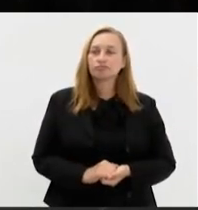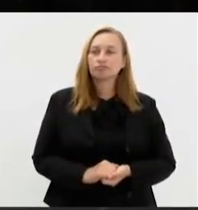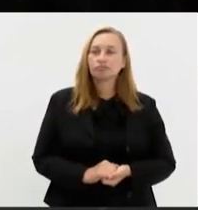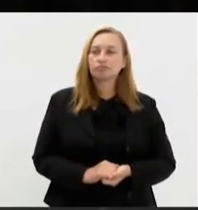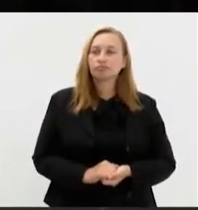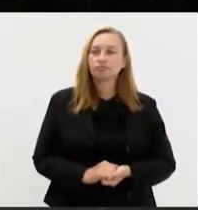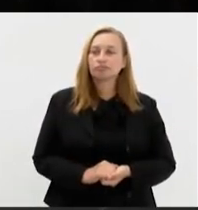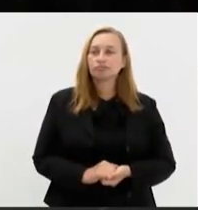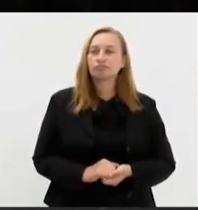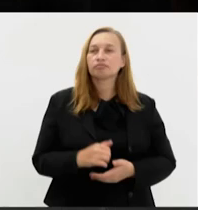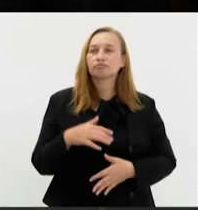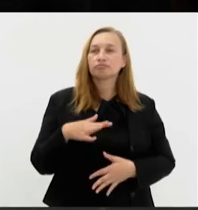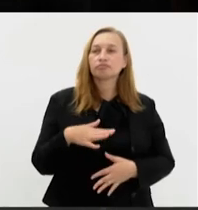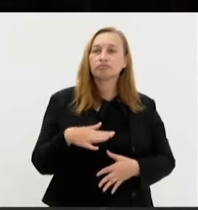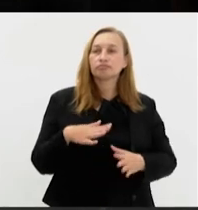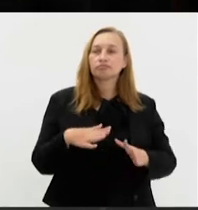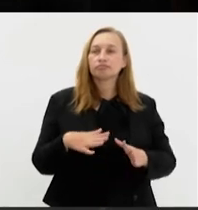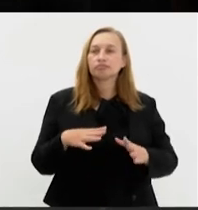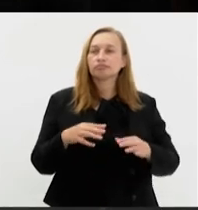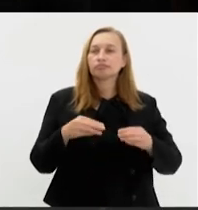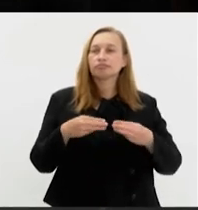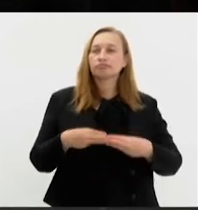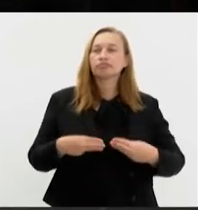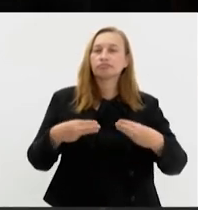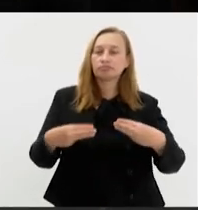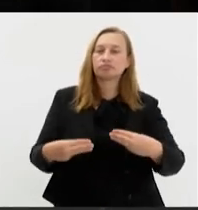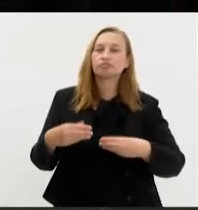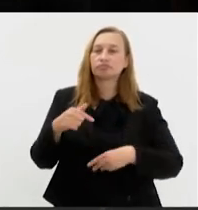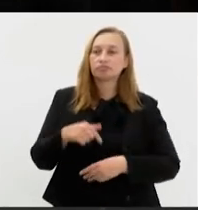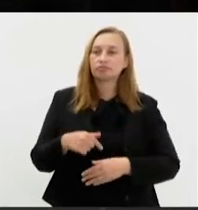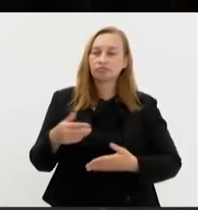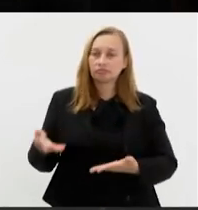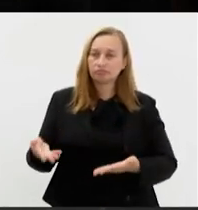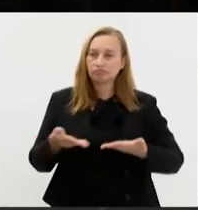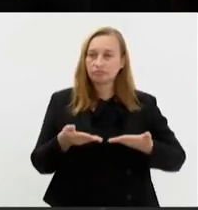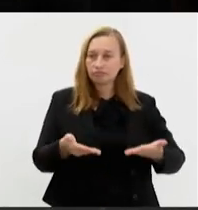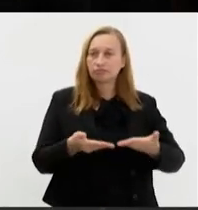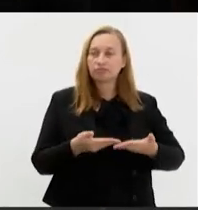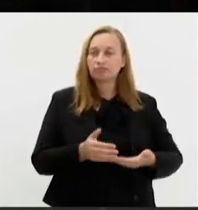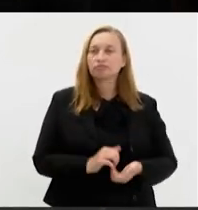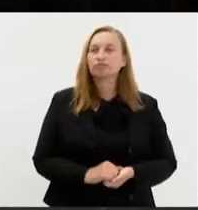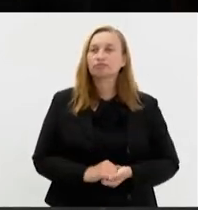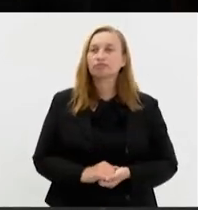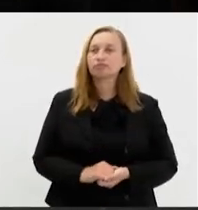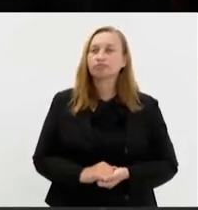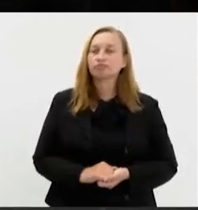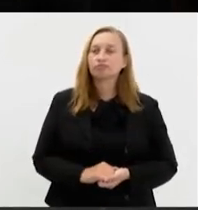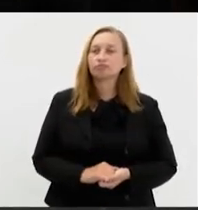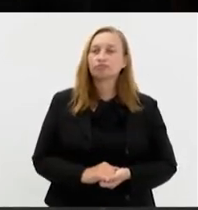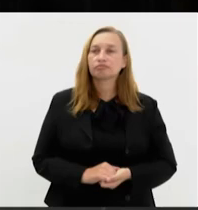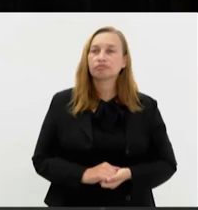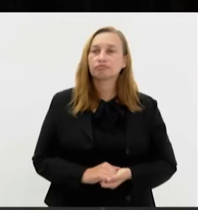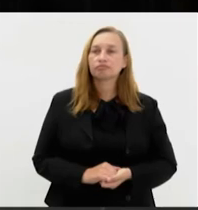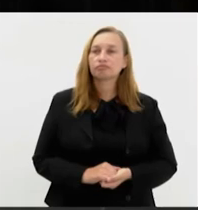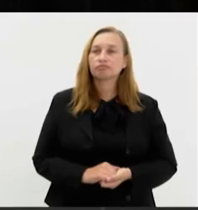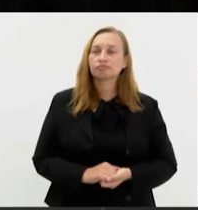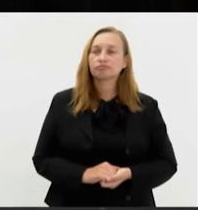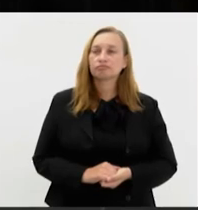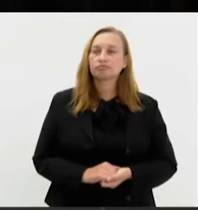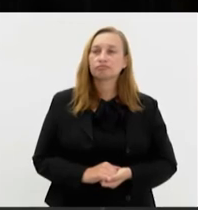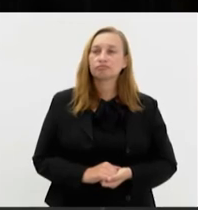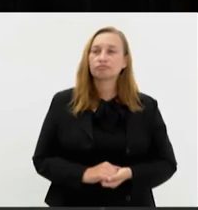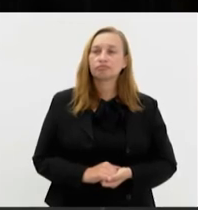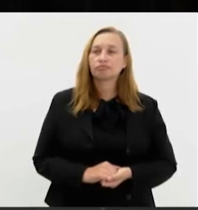juristas aqui trazer ministras aqui eh sai um pouco né daquela zona